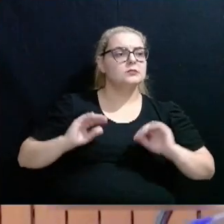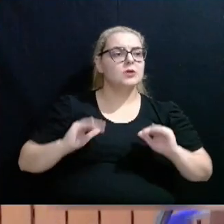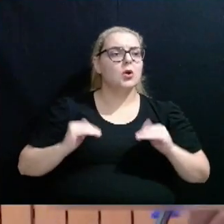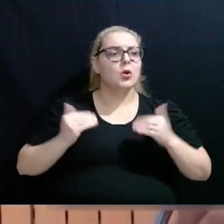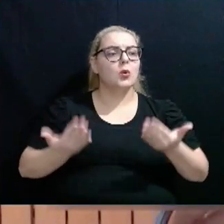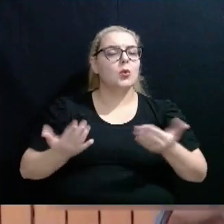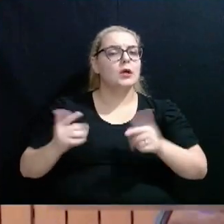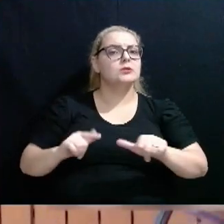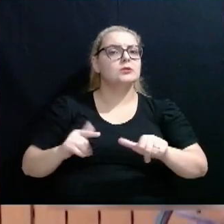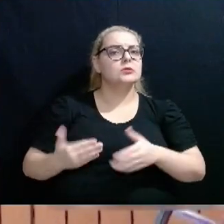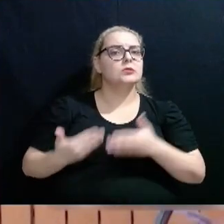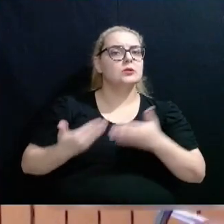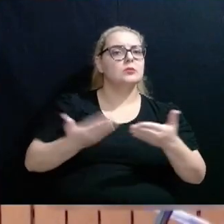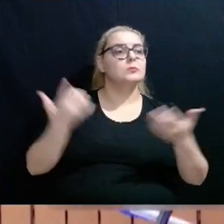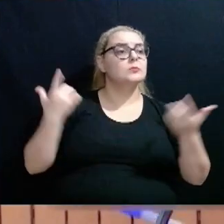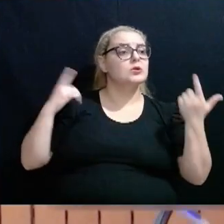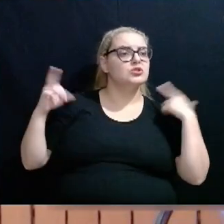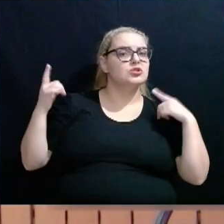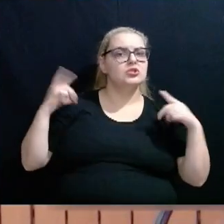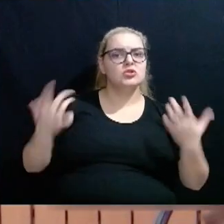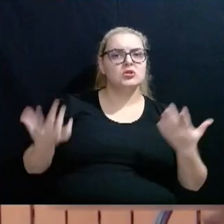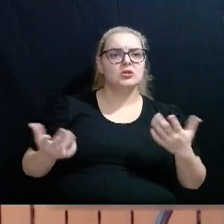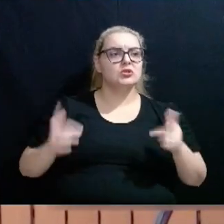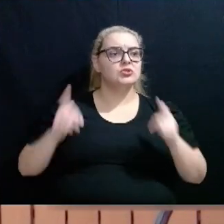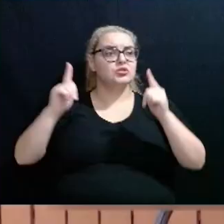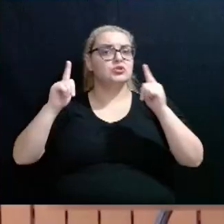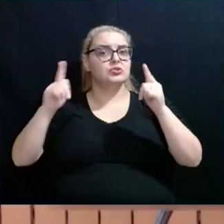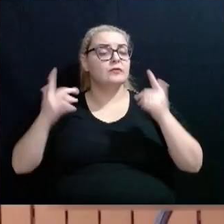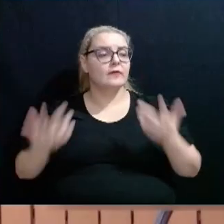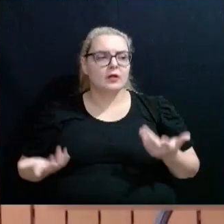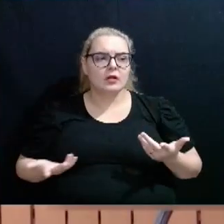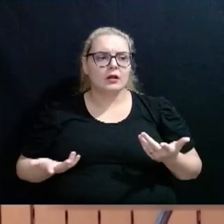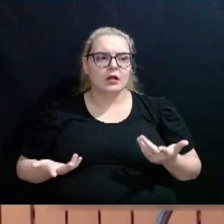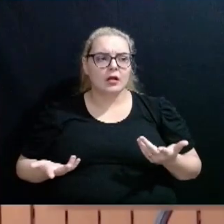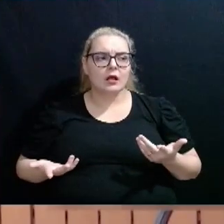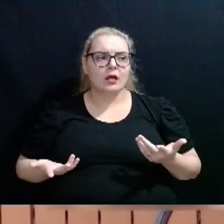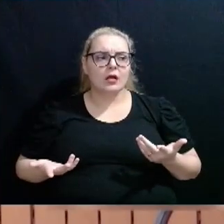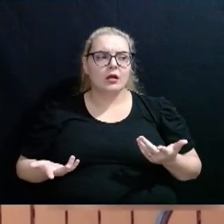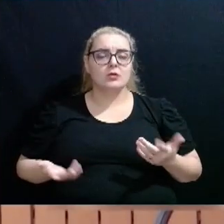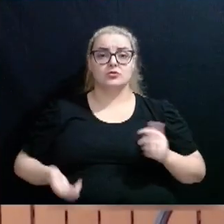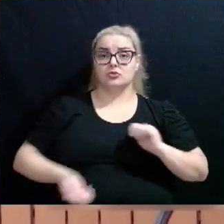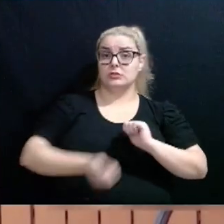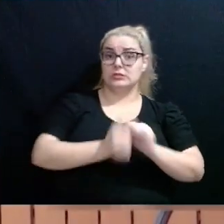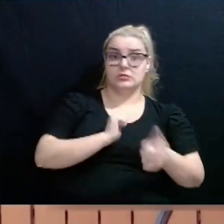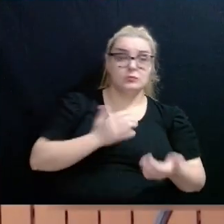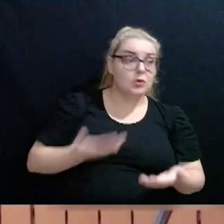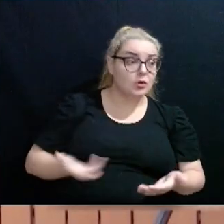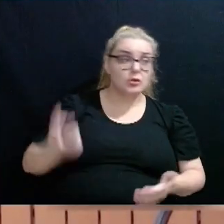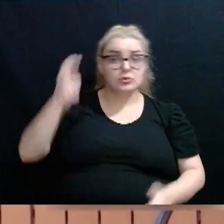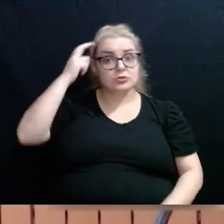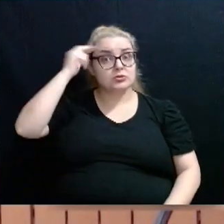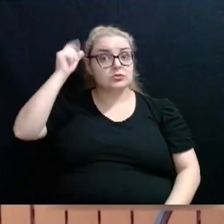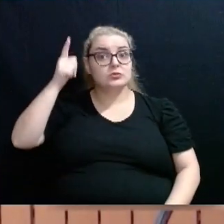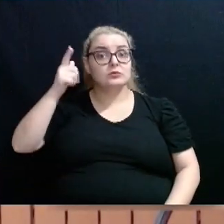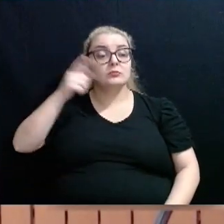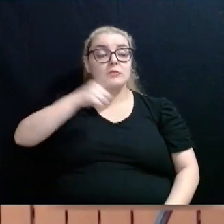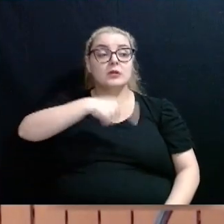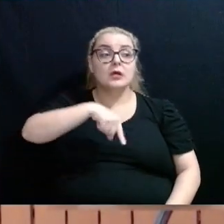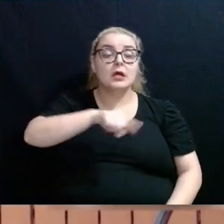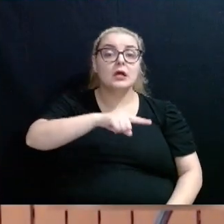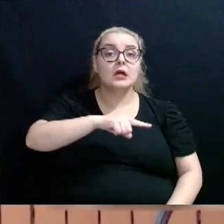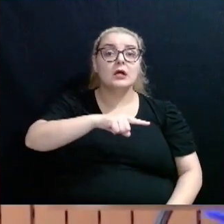de lazer, de diversão, de esporte, de cultura, com segurança,